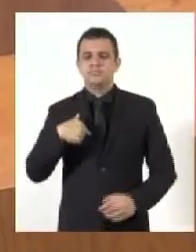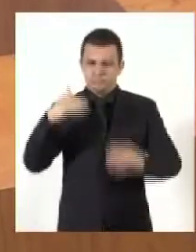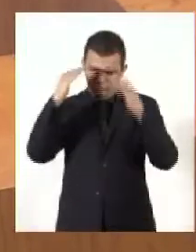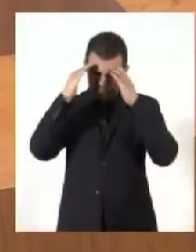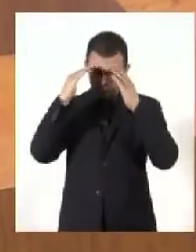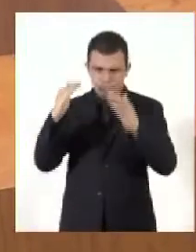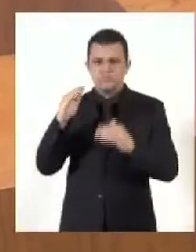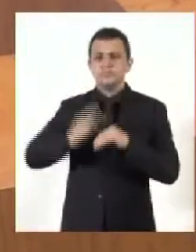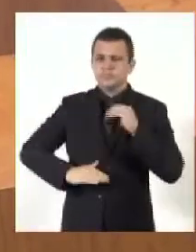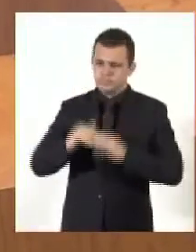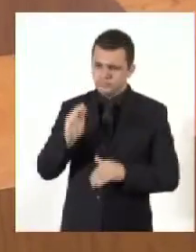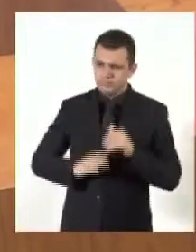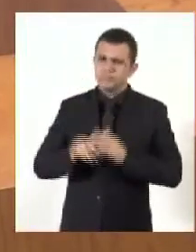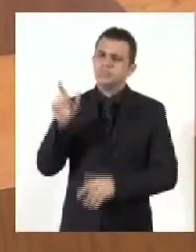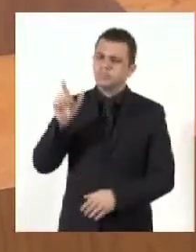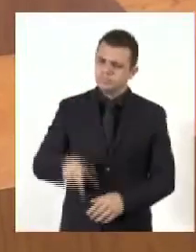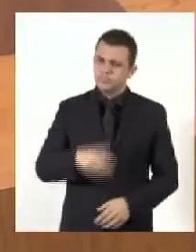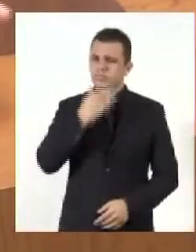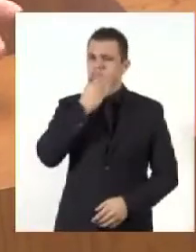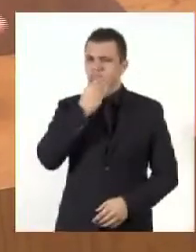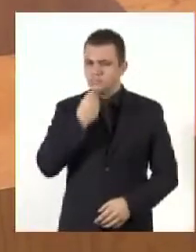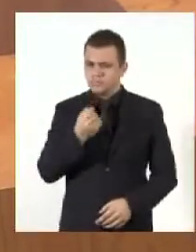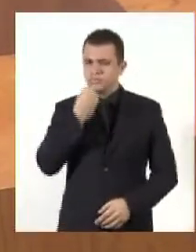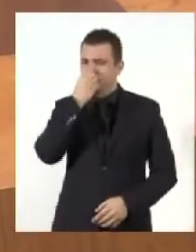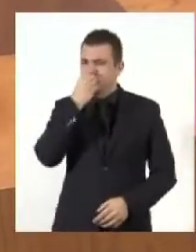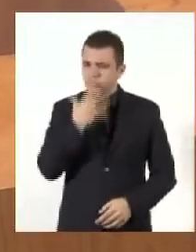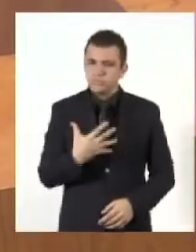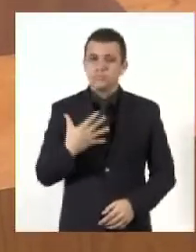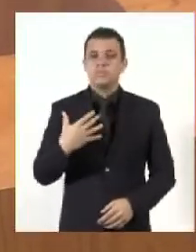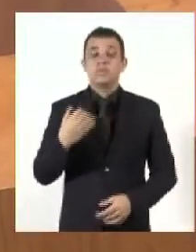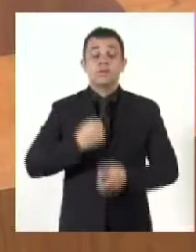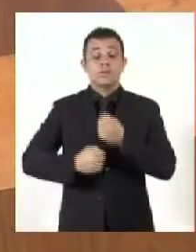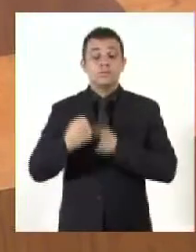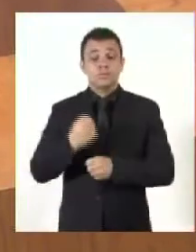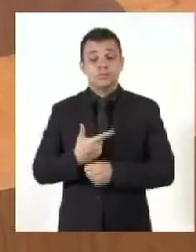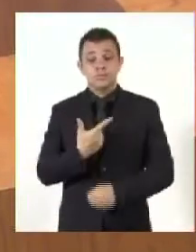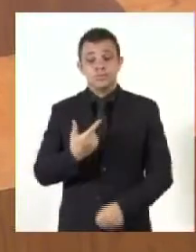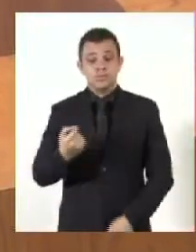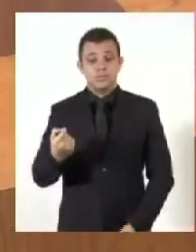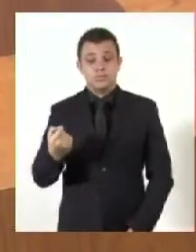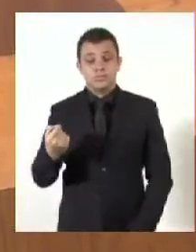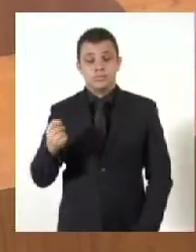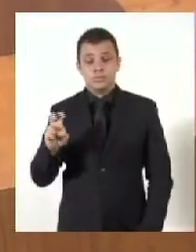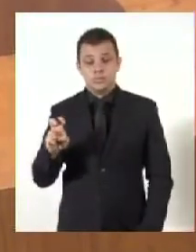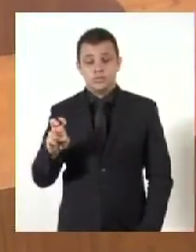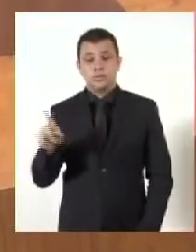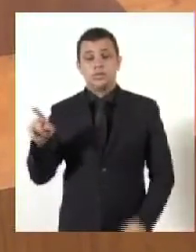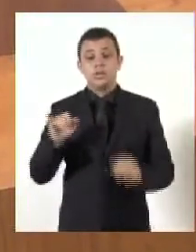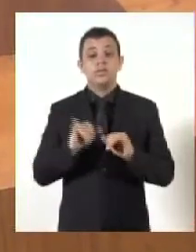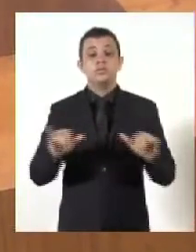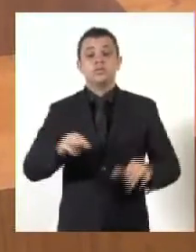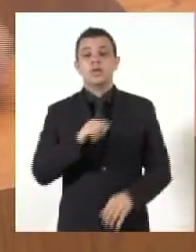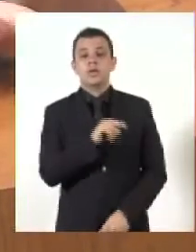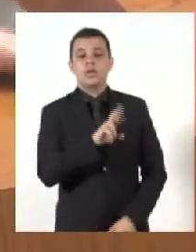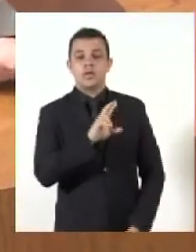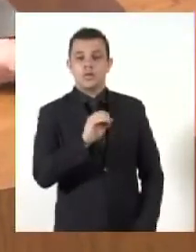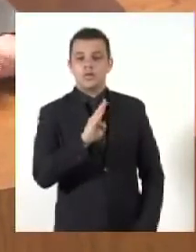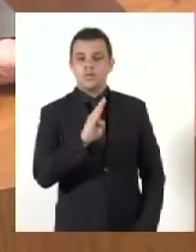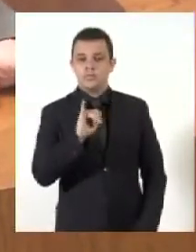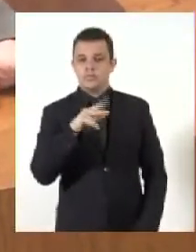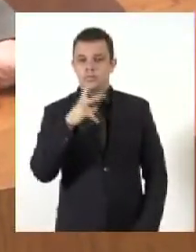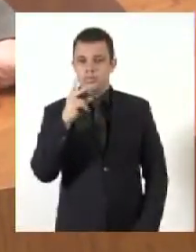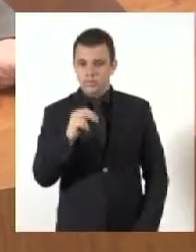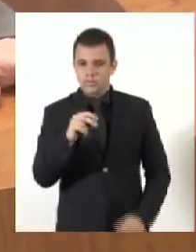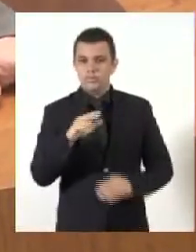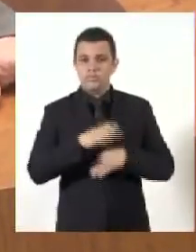bom profissional, em 2005, dizendo que o Robinho deveria transferir-se para o Real Madrid para ter mais e maiores chances na seleção